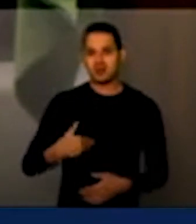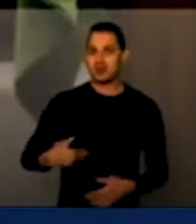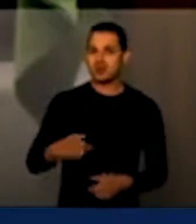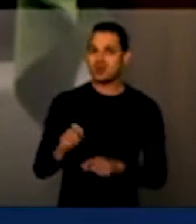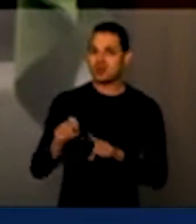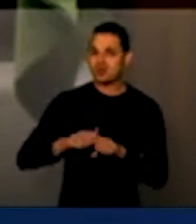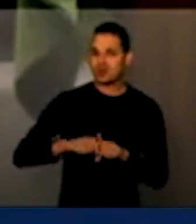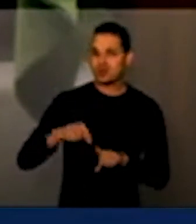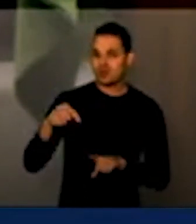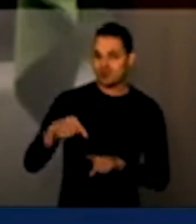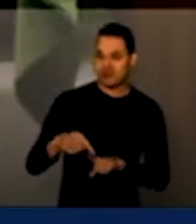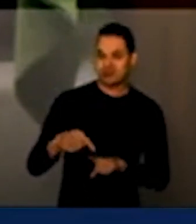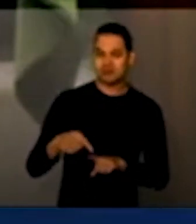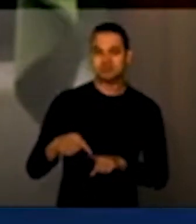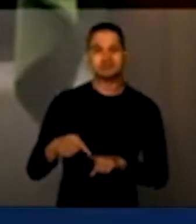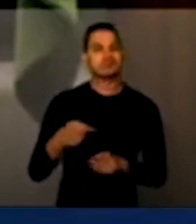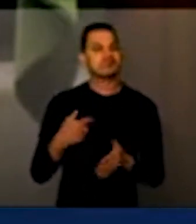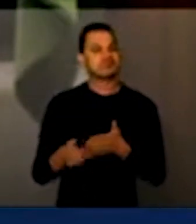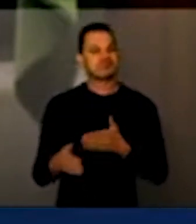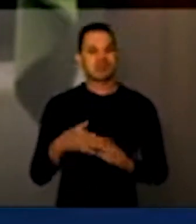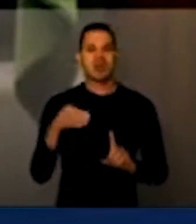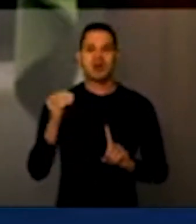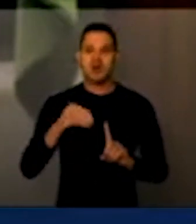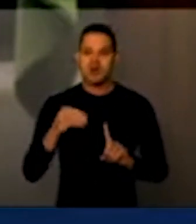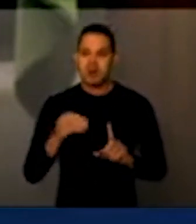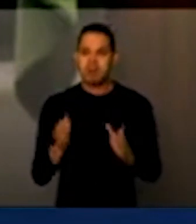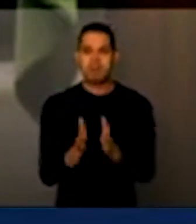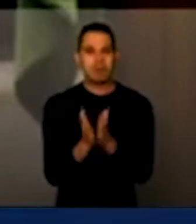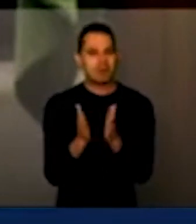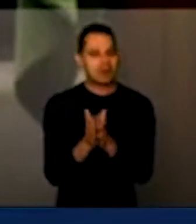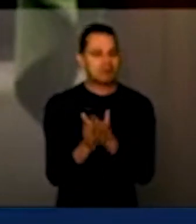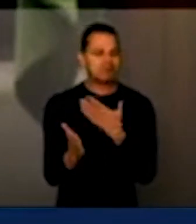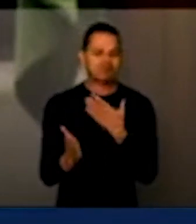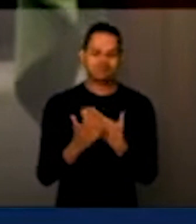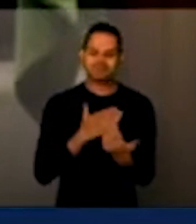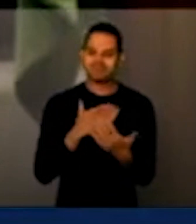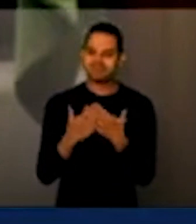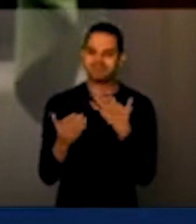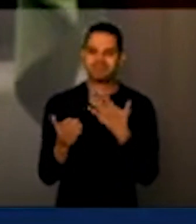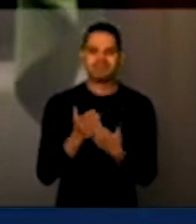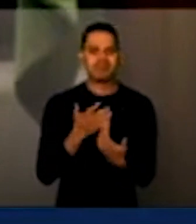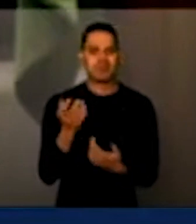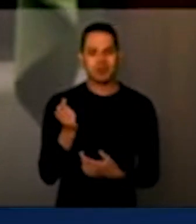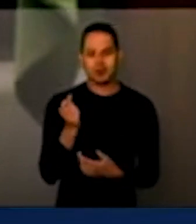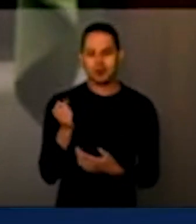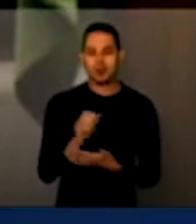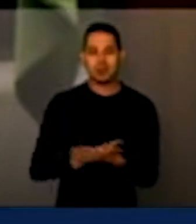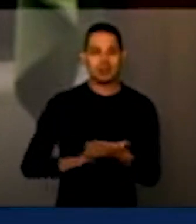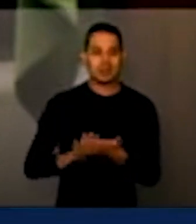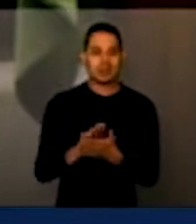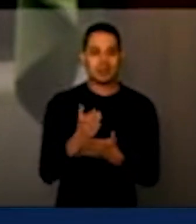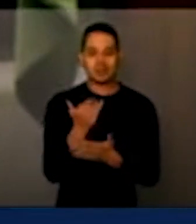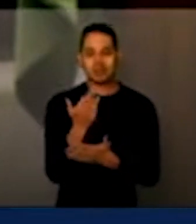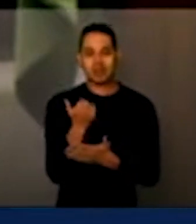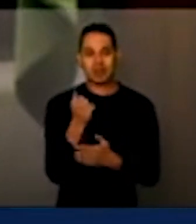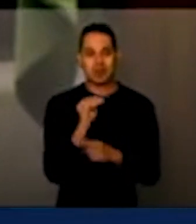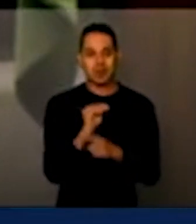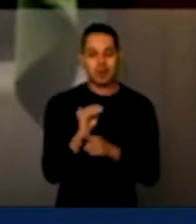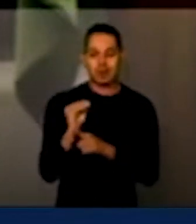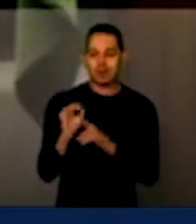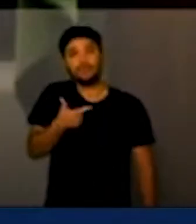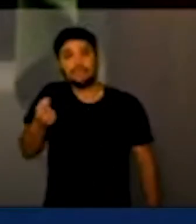apesar de estarem em situação de miséria de não ter como comprar o acidente para